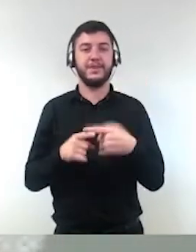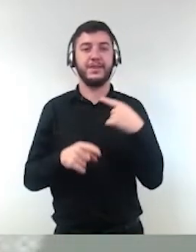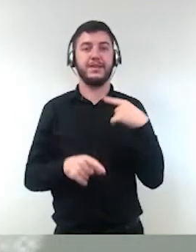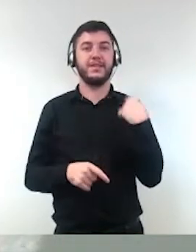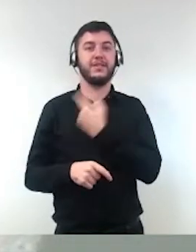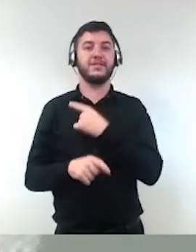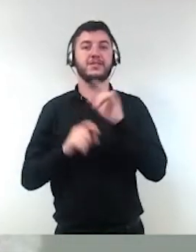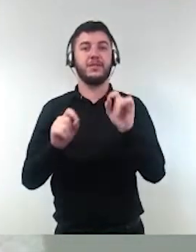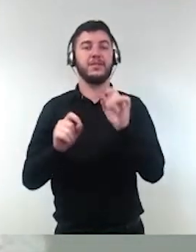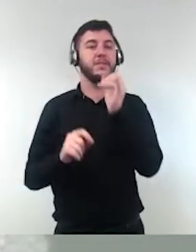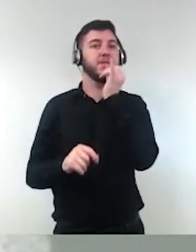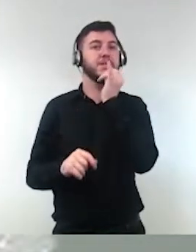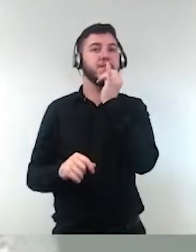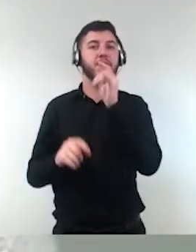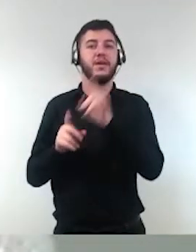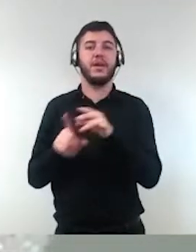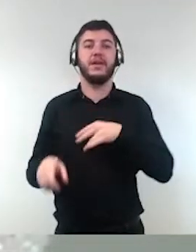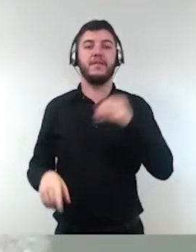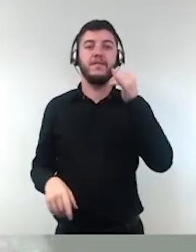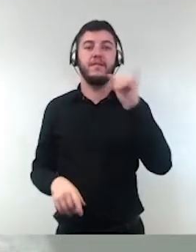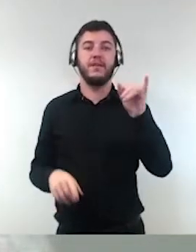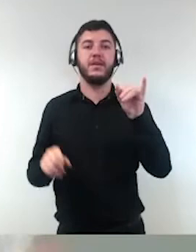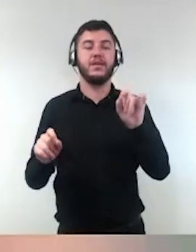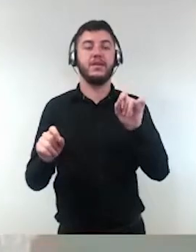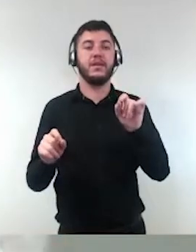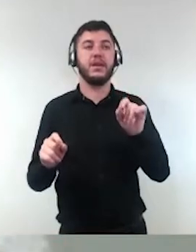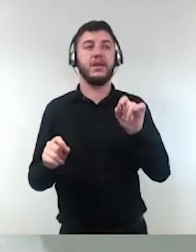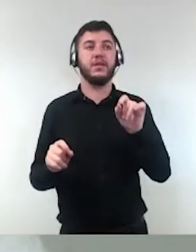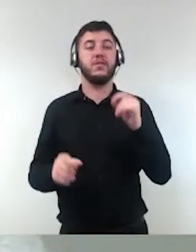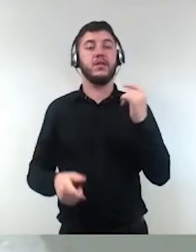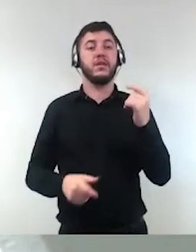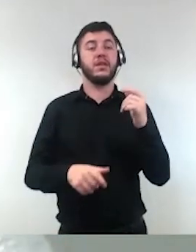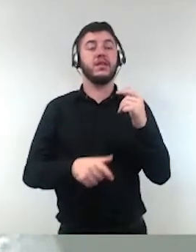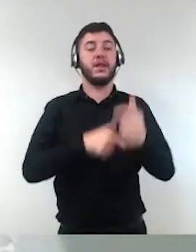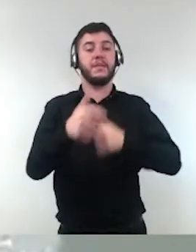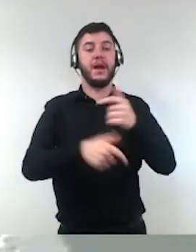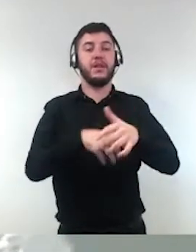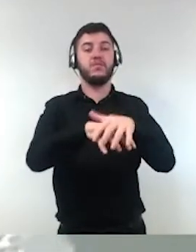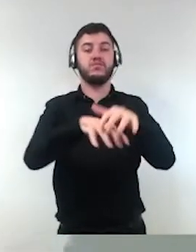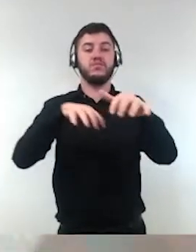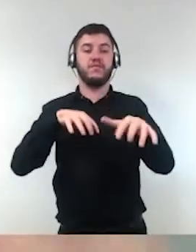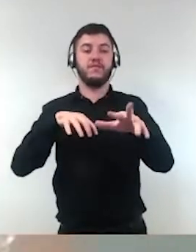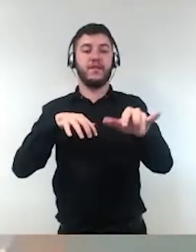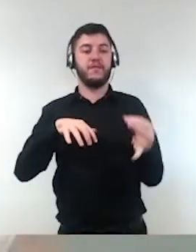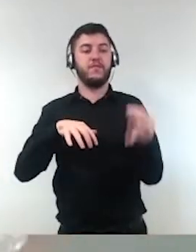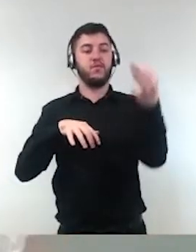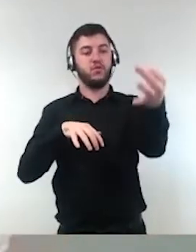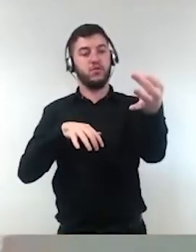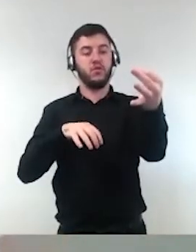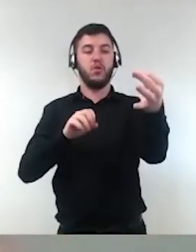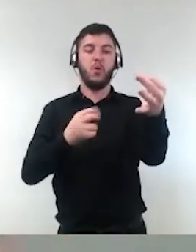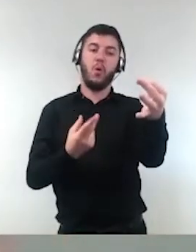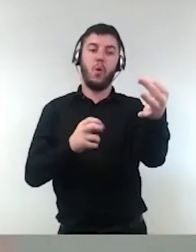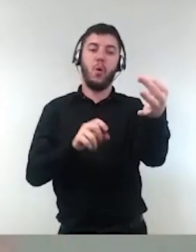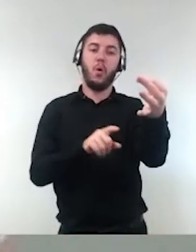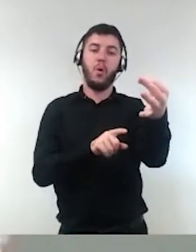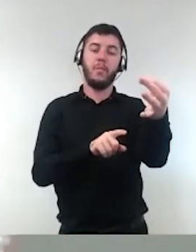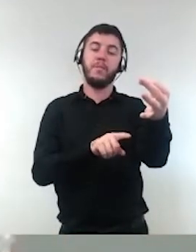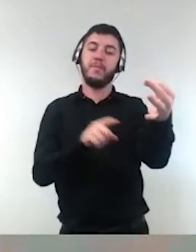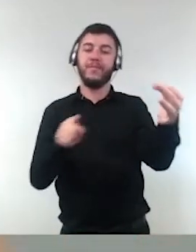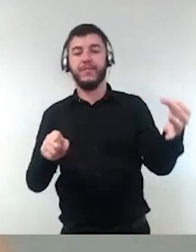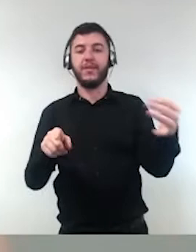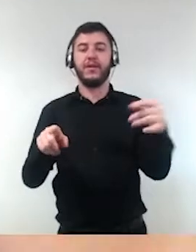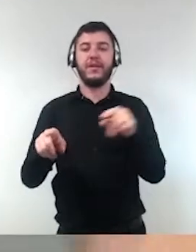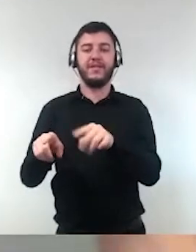extremamente entusiastas de que o teletrabalho será o nosso futuro, nem os extremamente refratários para